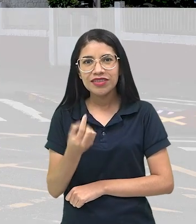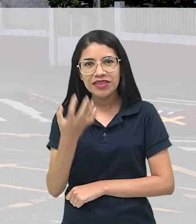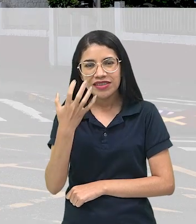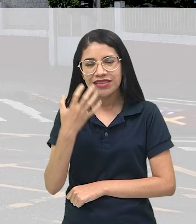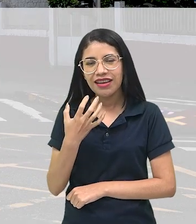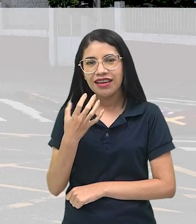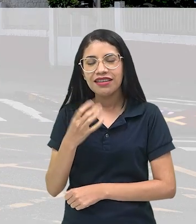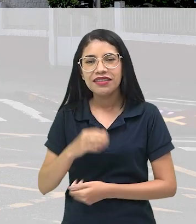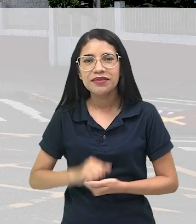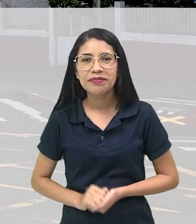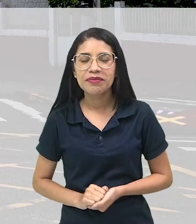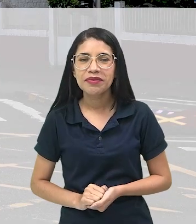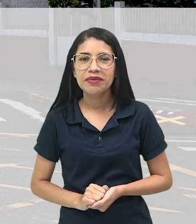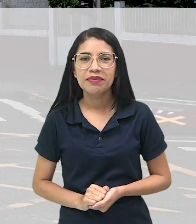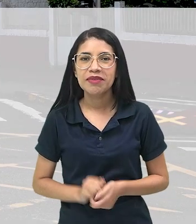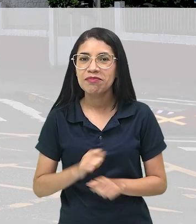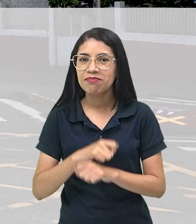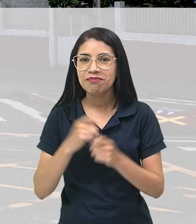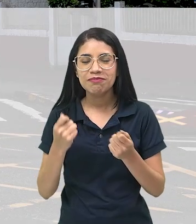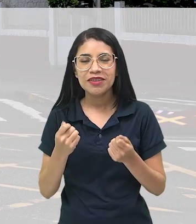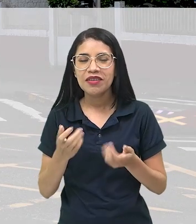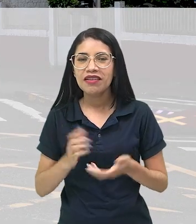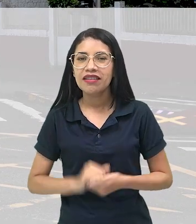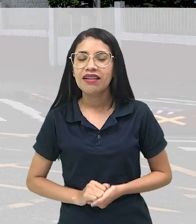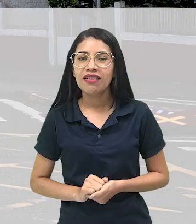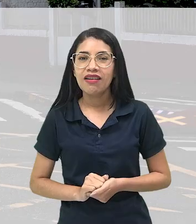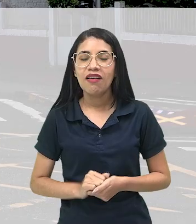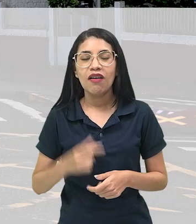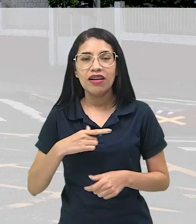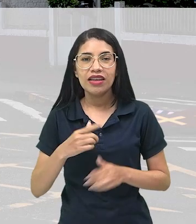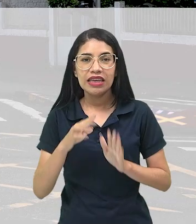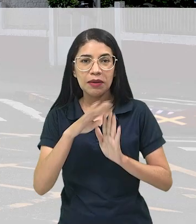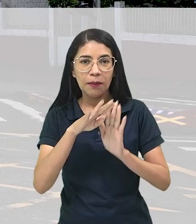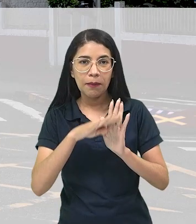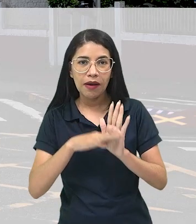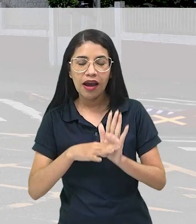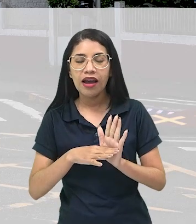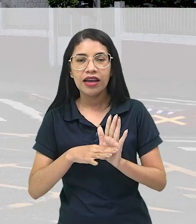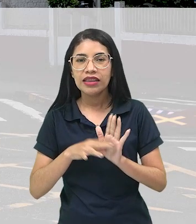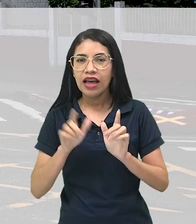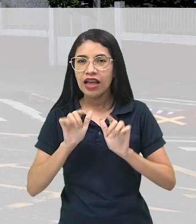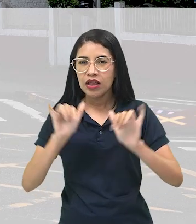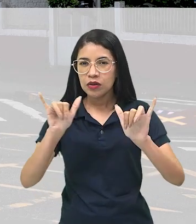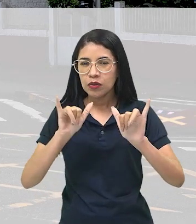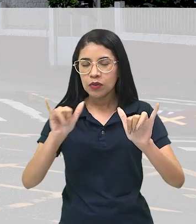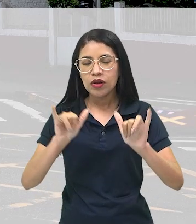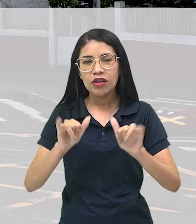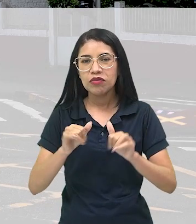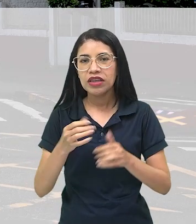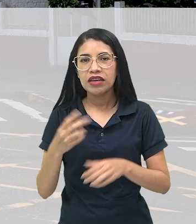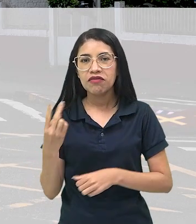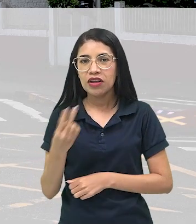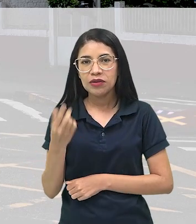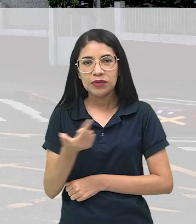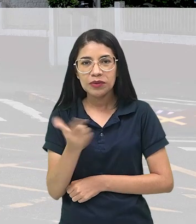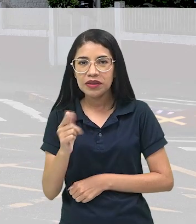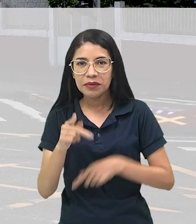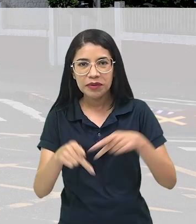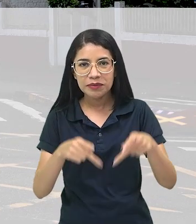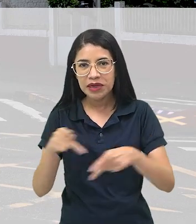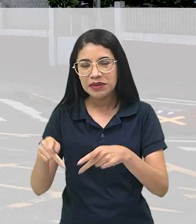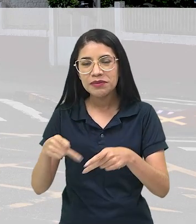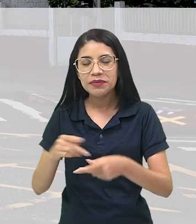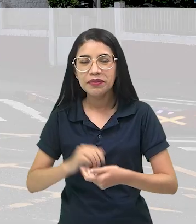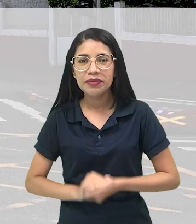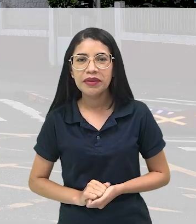sério isso, gente? Não é possível. Olha, minhas reivindicações, pelo visto, não valem muito a pena para a